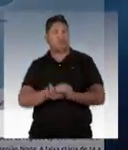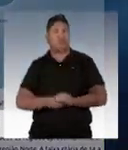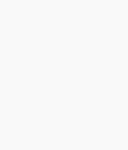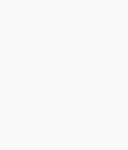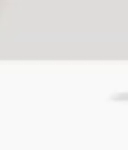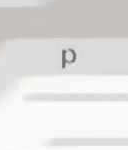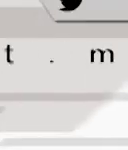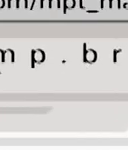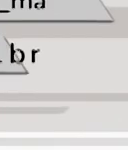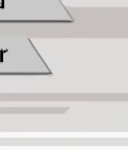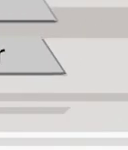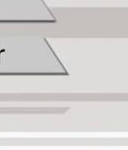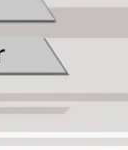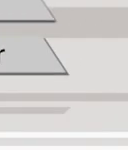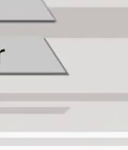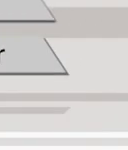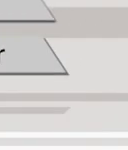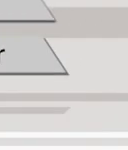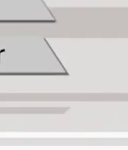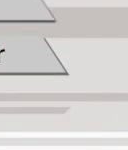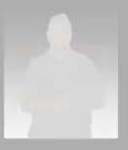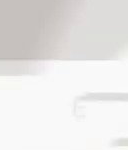observatórios.